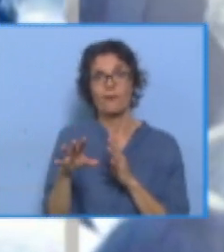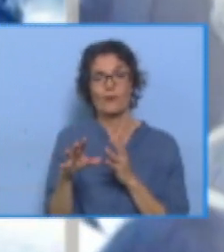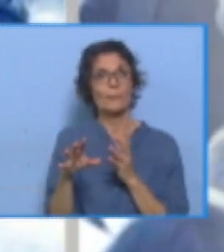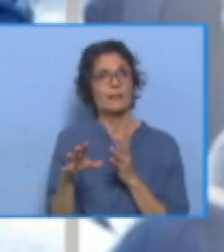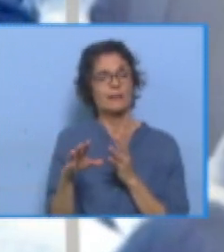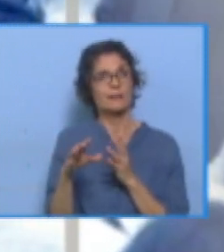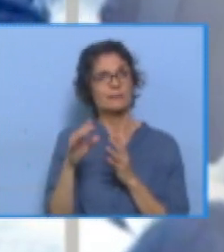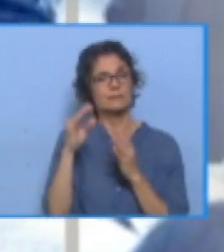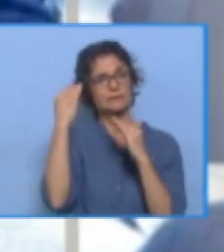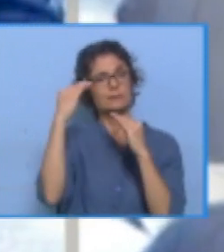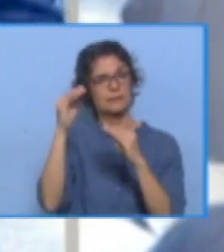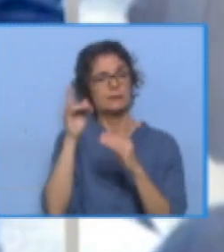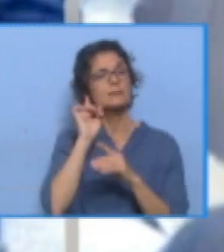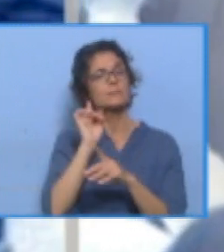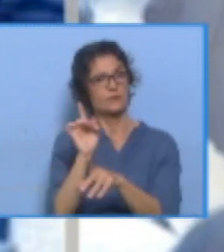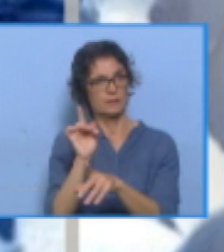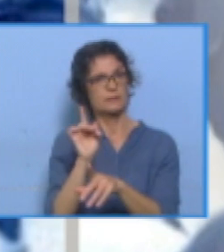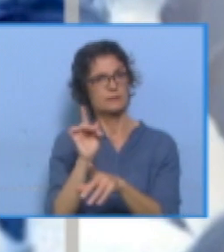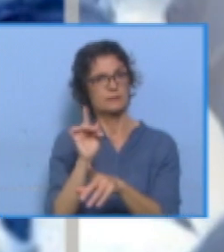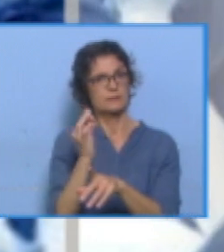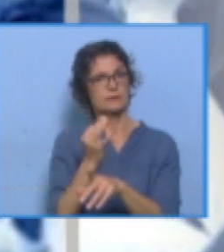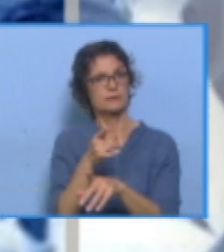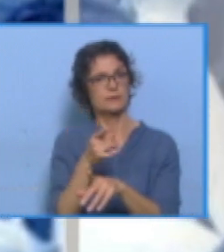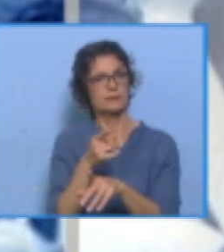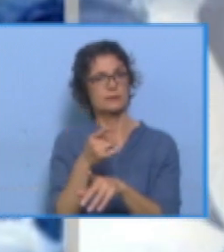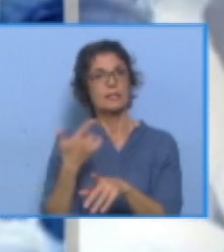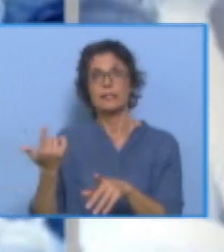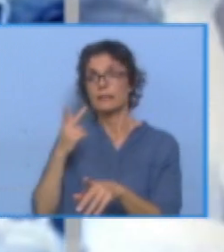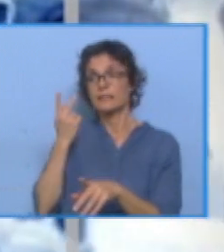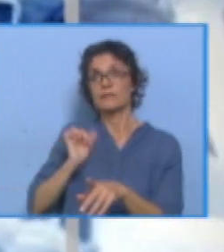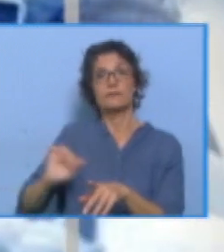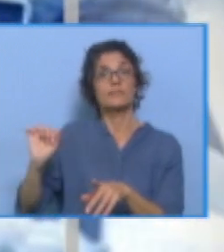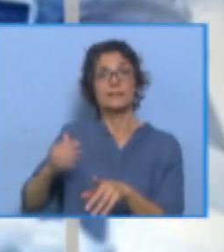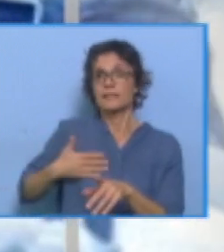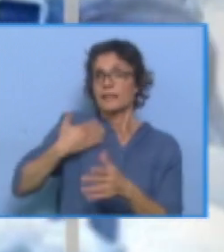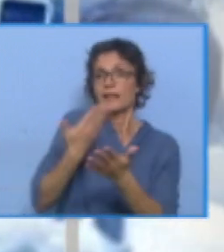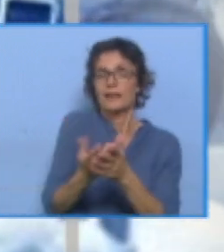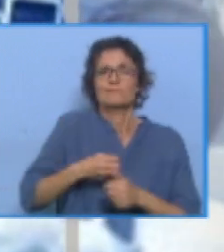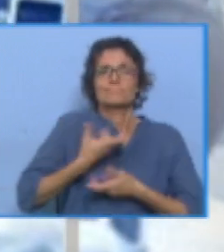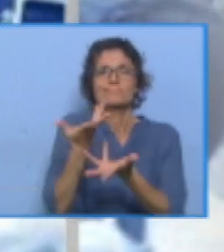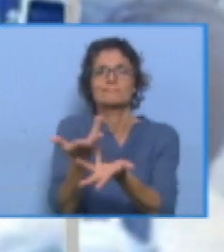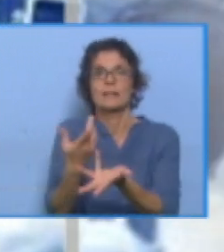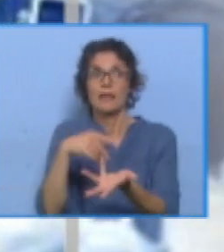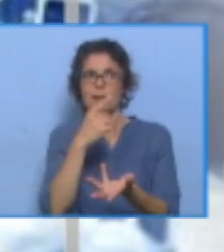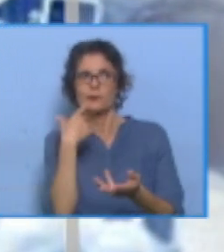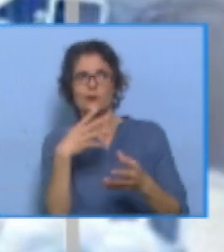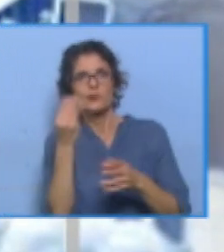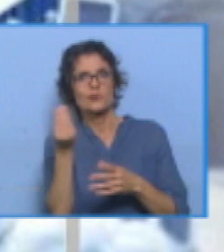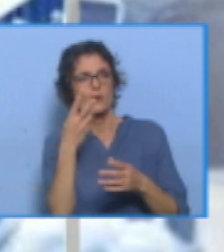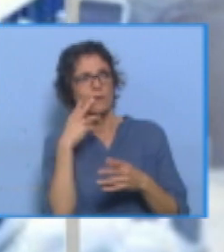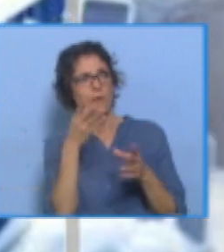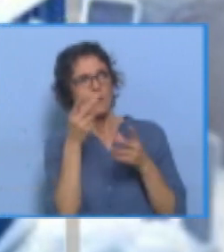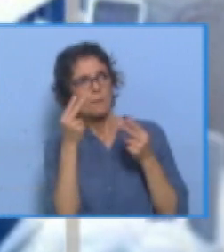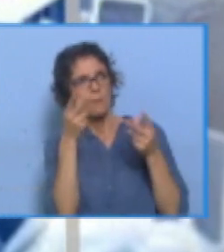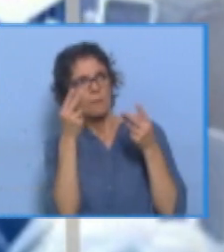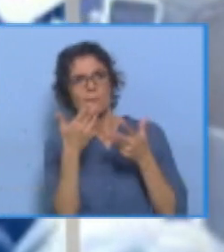importante, trazendo esse testemunho daquilo que é a vida deles na vivência da fé e que nos inspira a nós, jovens, e não só, a vivermos também a